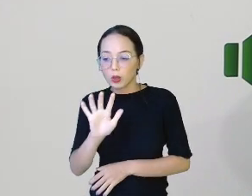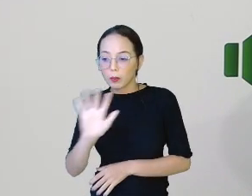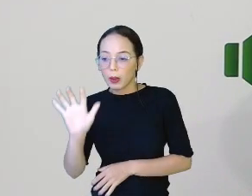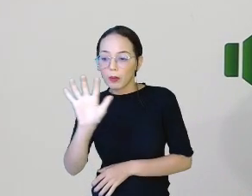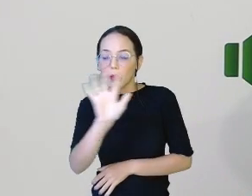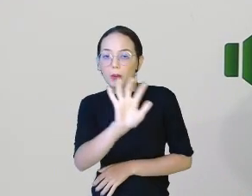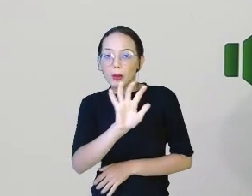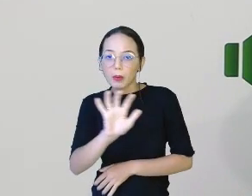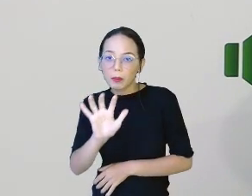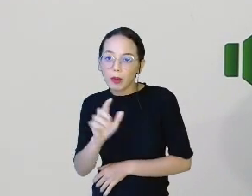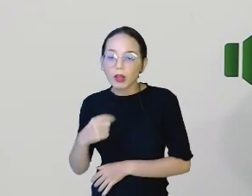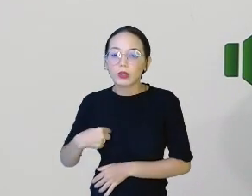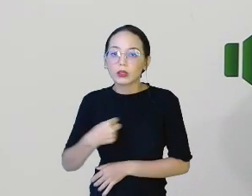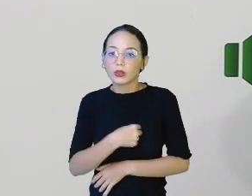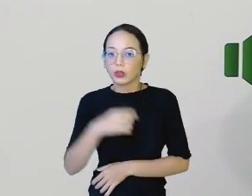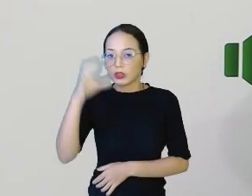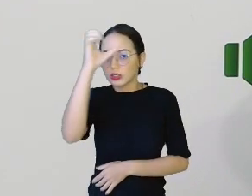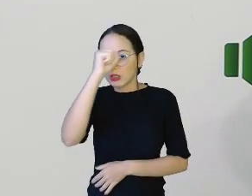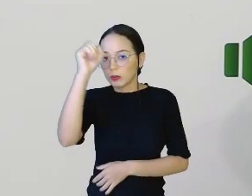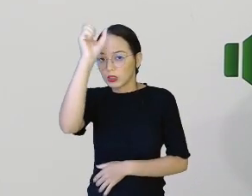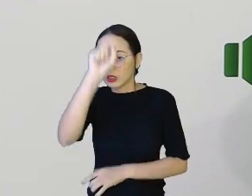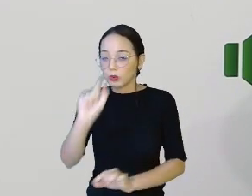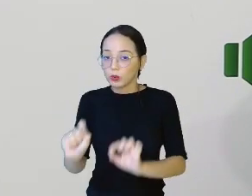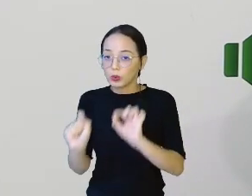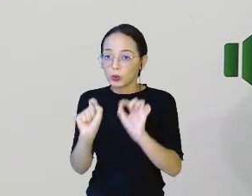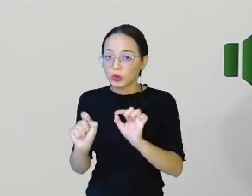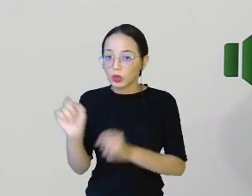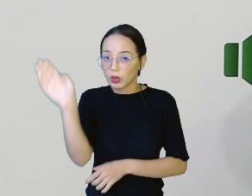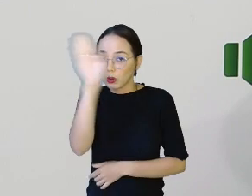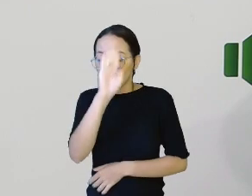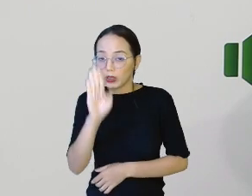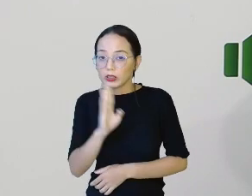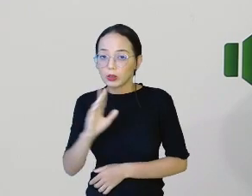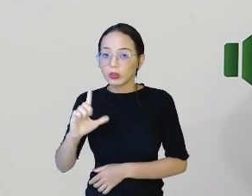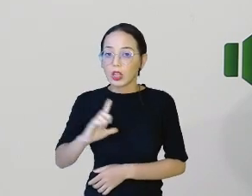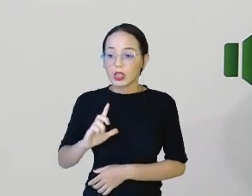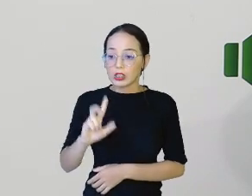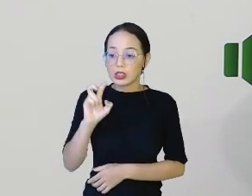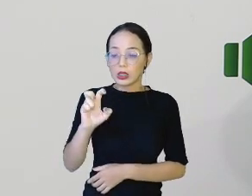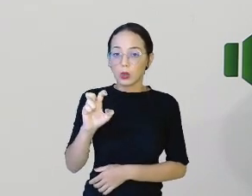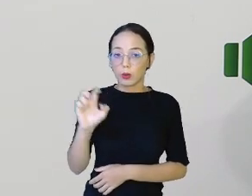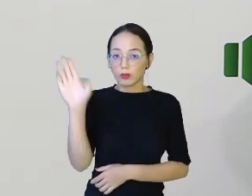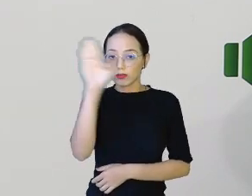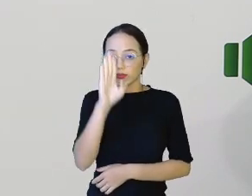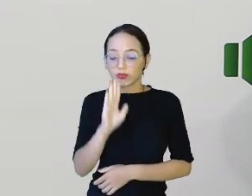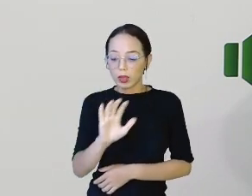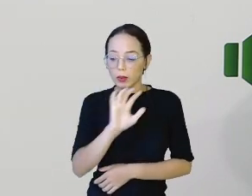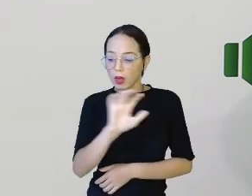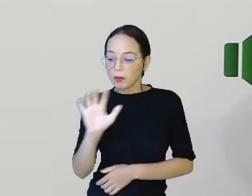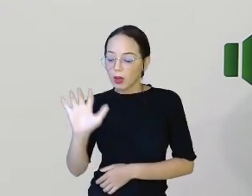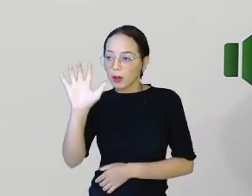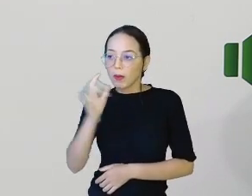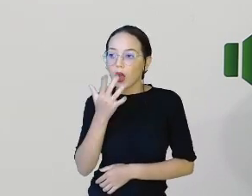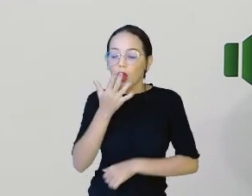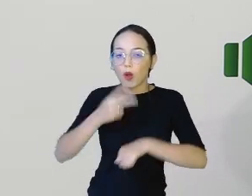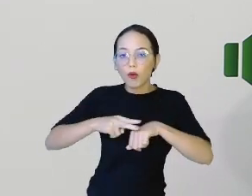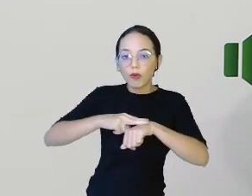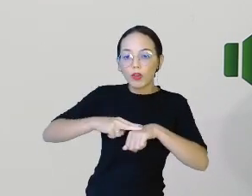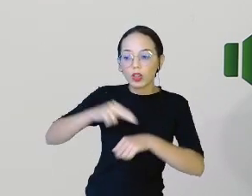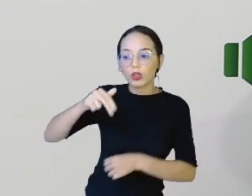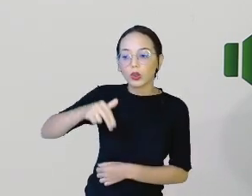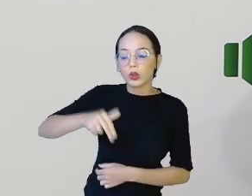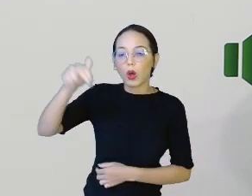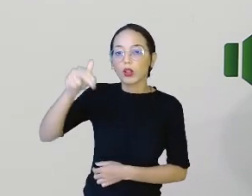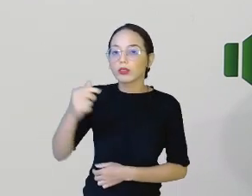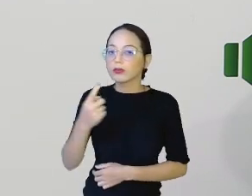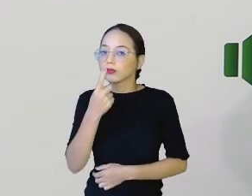brasileiras. Nós aprendemos que o Brasil está dividido em 5 regiões. Aqui nós temos na cor verde o norte,